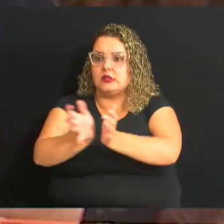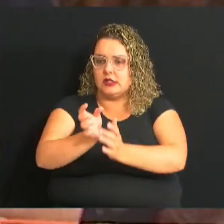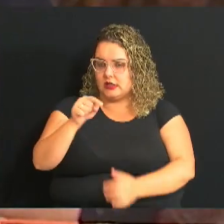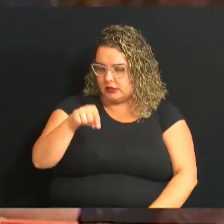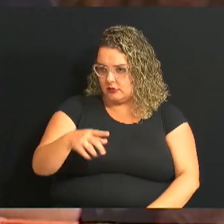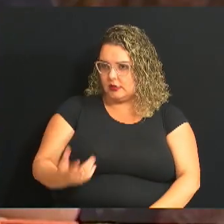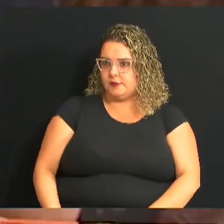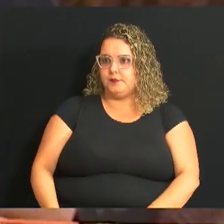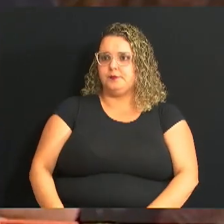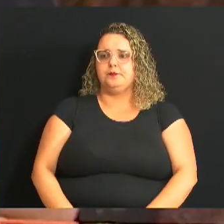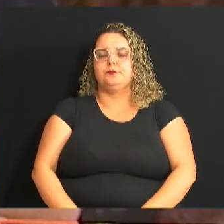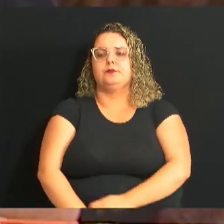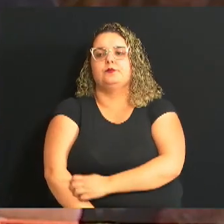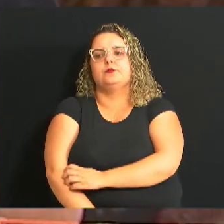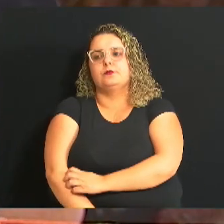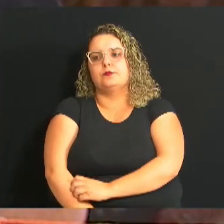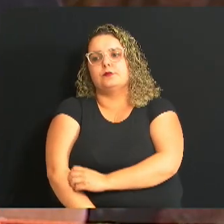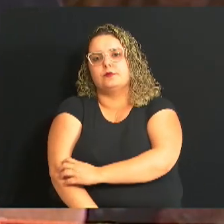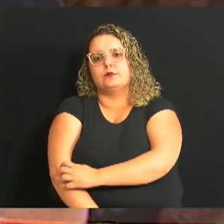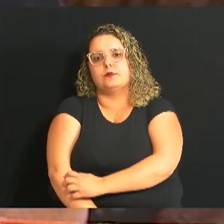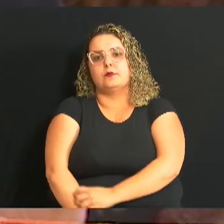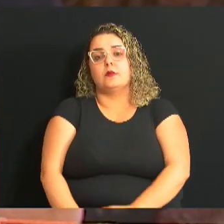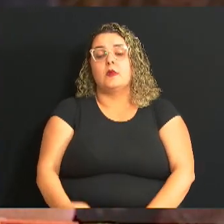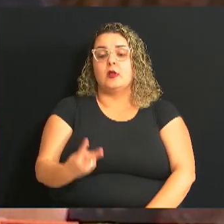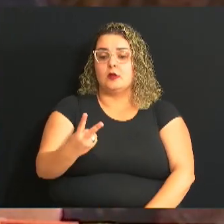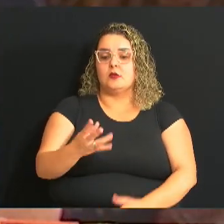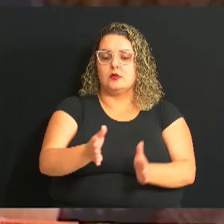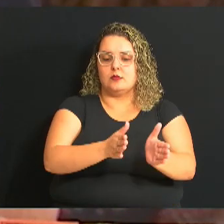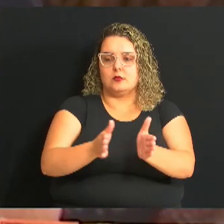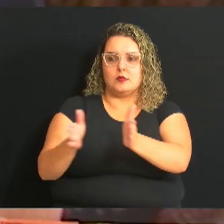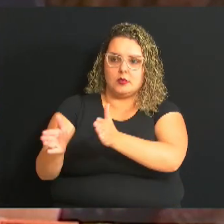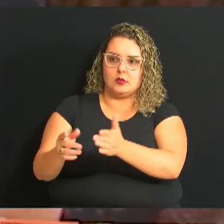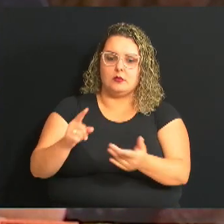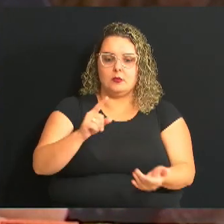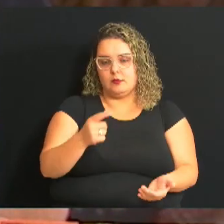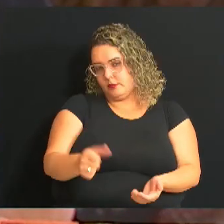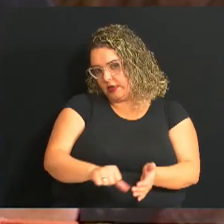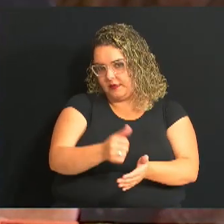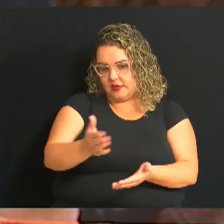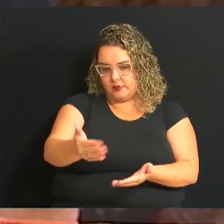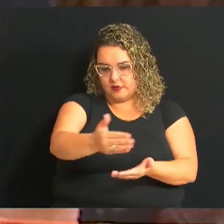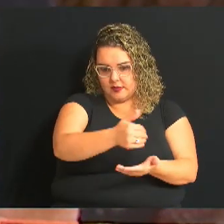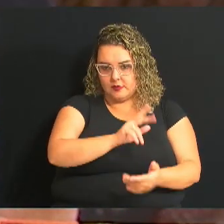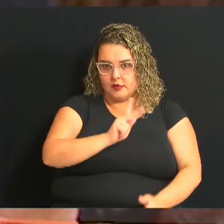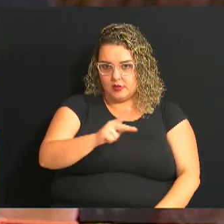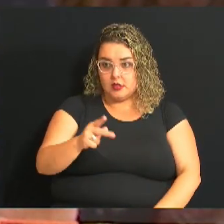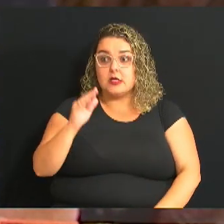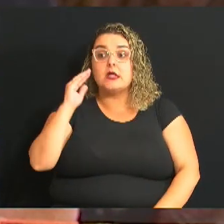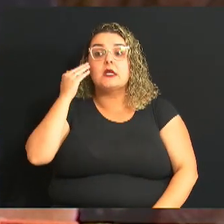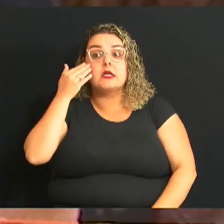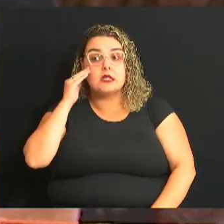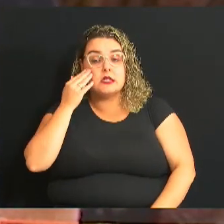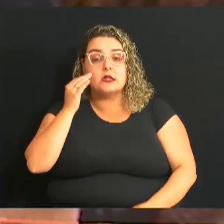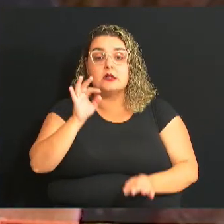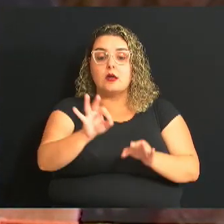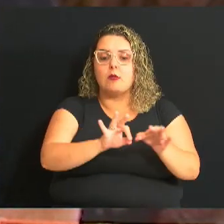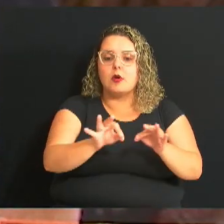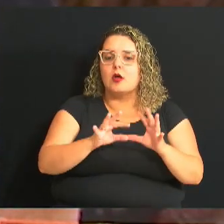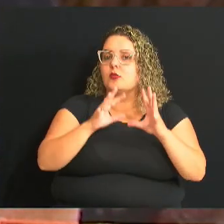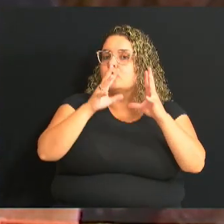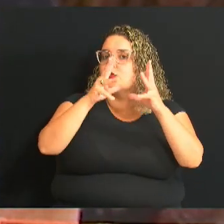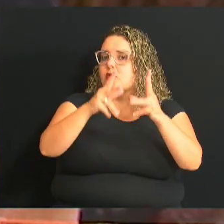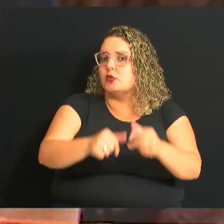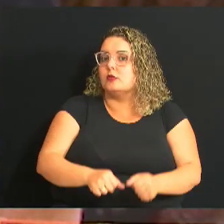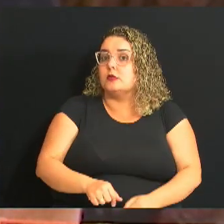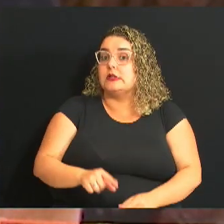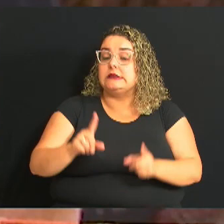temos duas fases. A primeira, a gente faz a capacitação de professores, que é entender o projeto como um todo. Esse projeto é muito